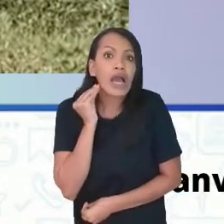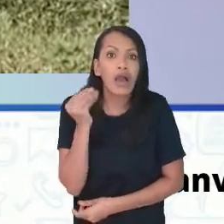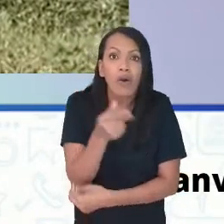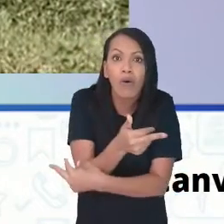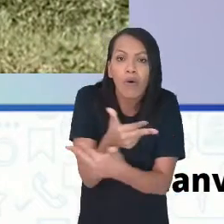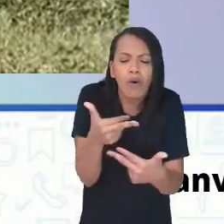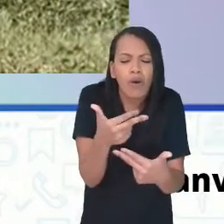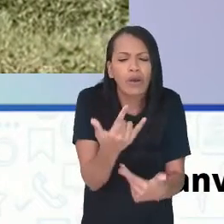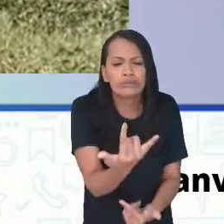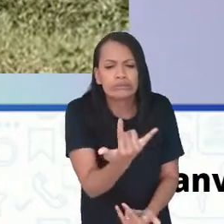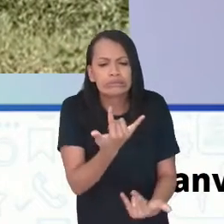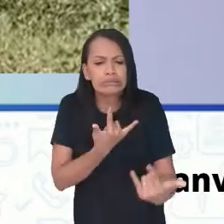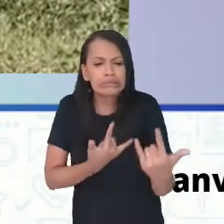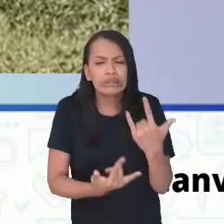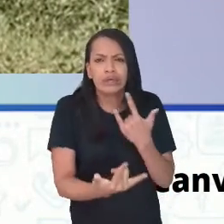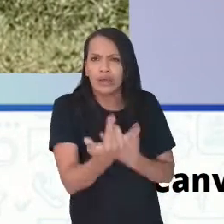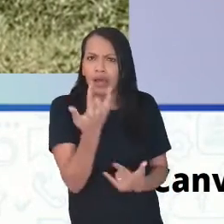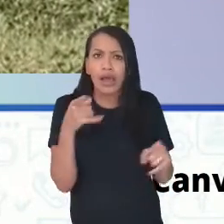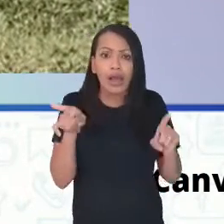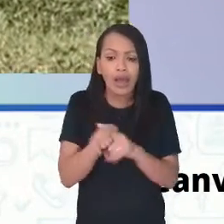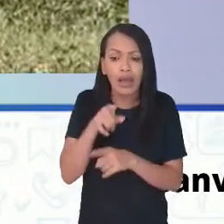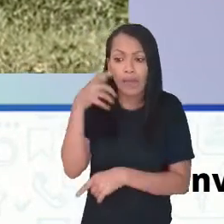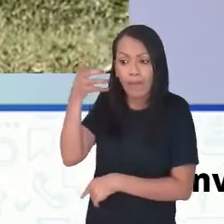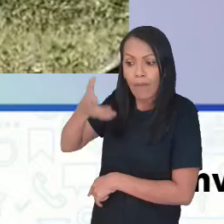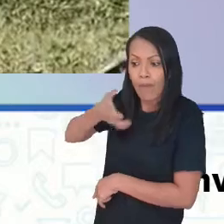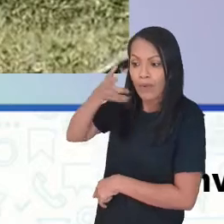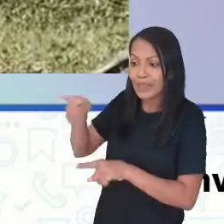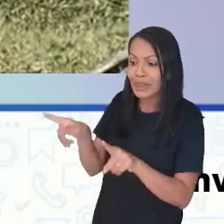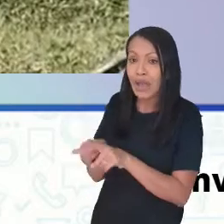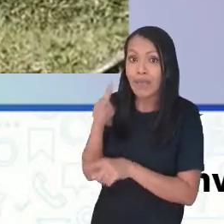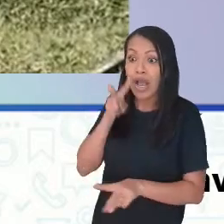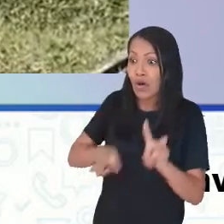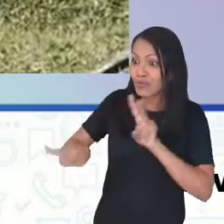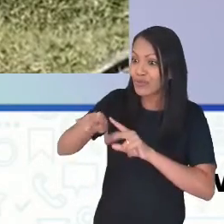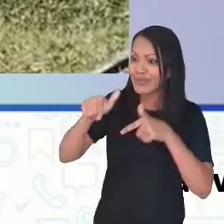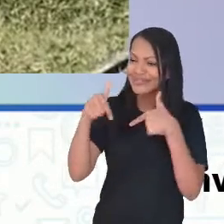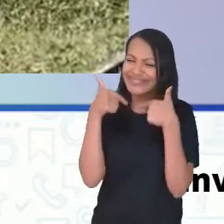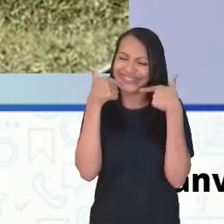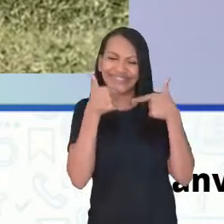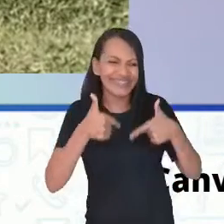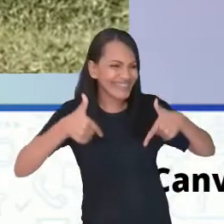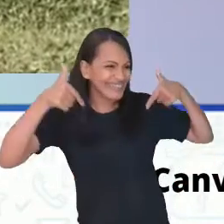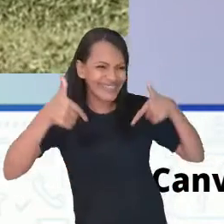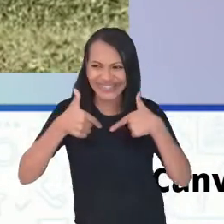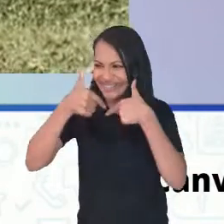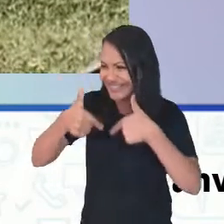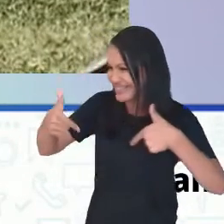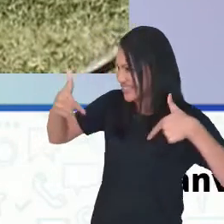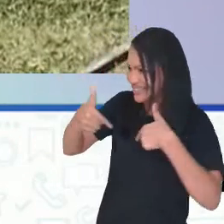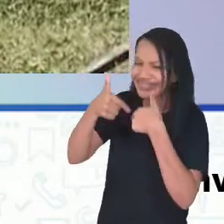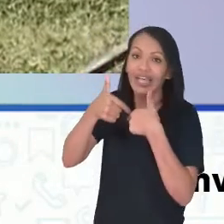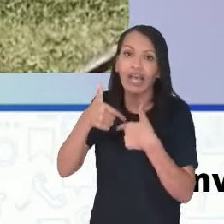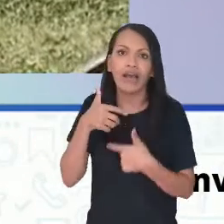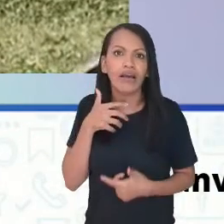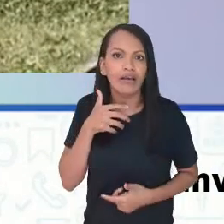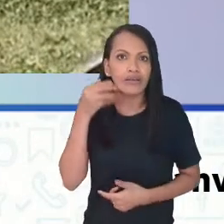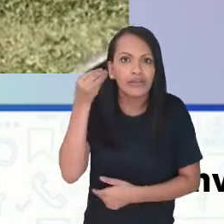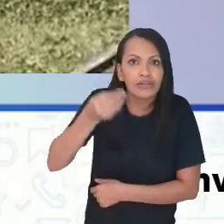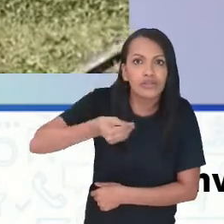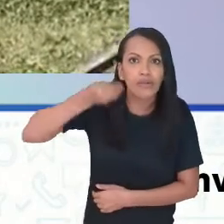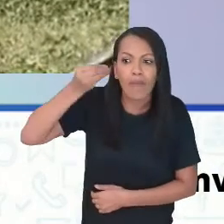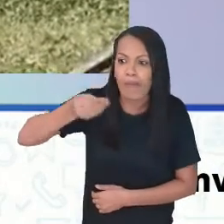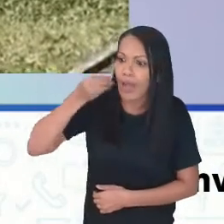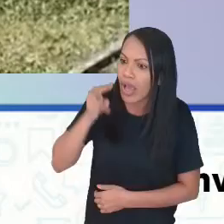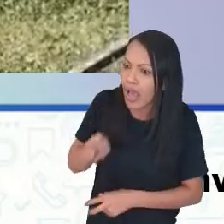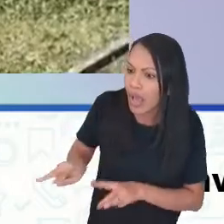cada música dançada e também cada risada silenciando o rancor. Experimente o mundo,